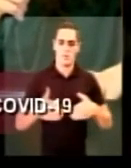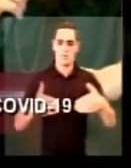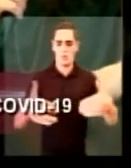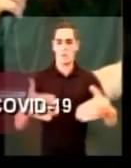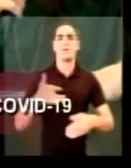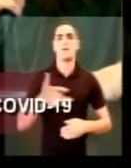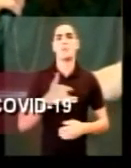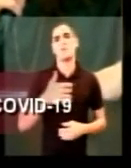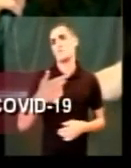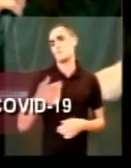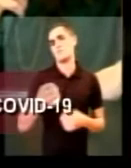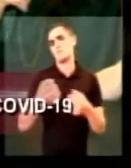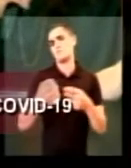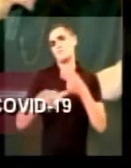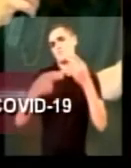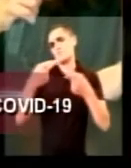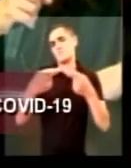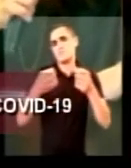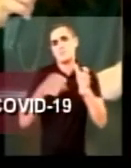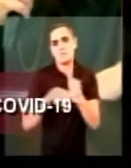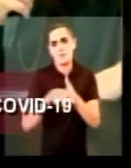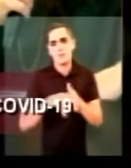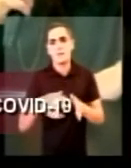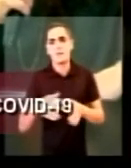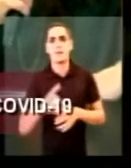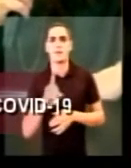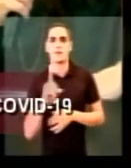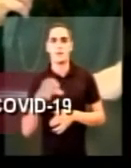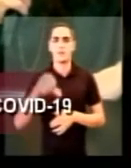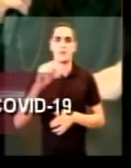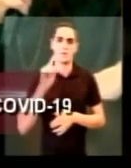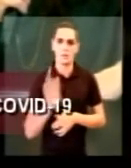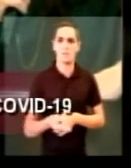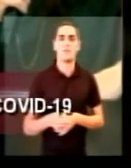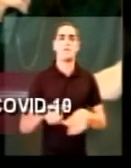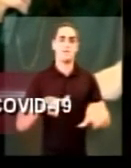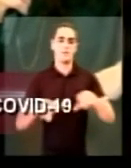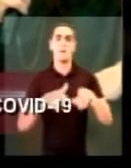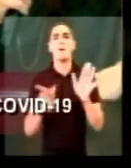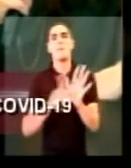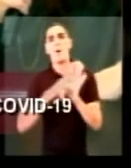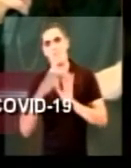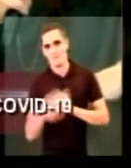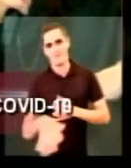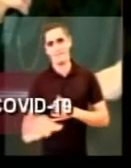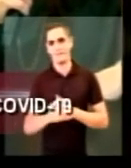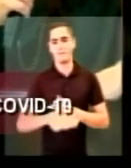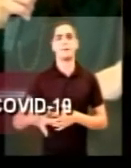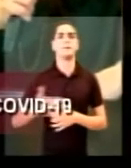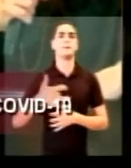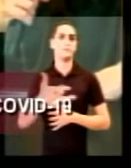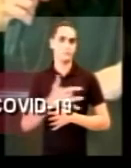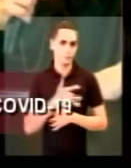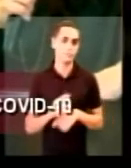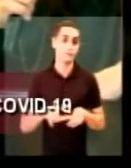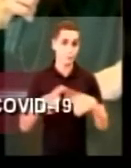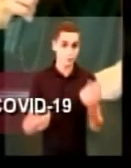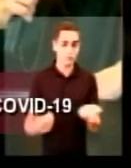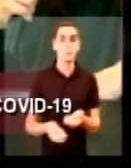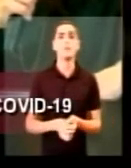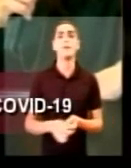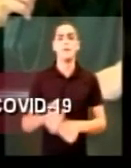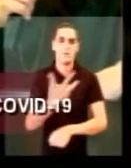mil trabalhadores da saúde, mas na última campanha de vacinação contra a influenza, nós vacinamos mais de 21 mil pessoas, então nós